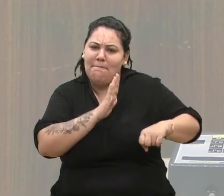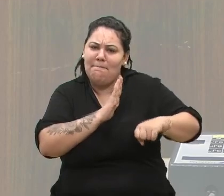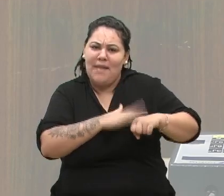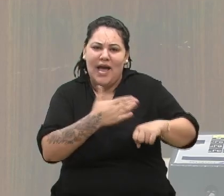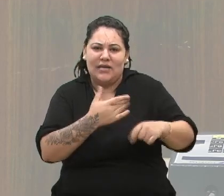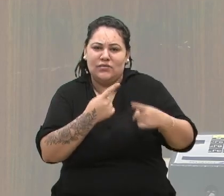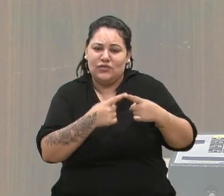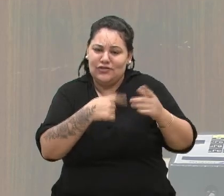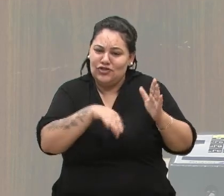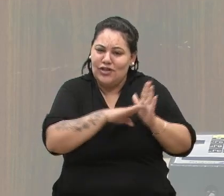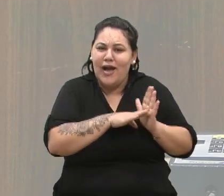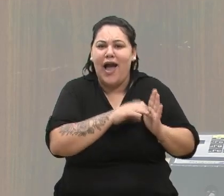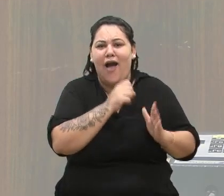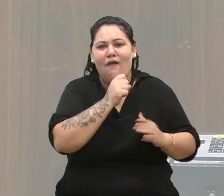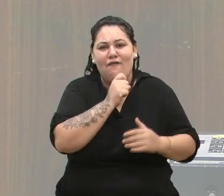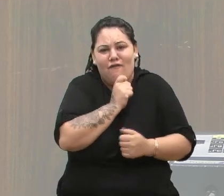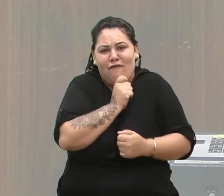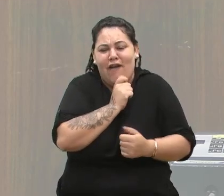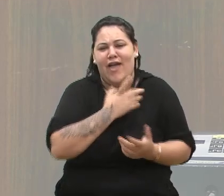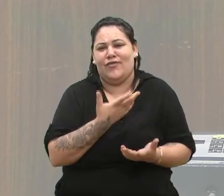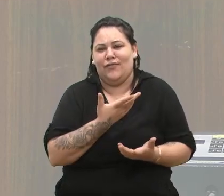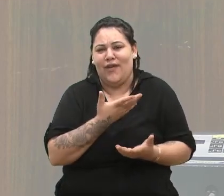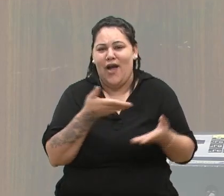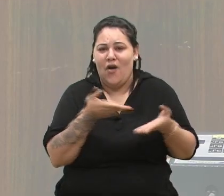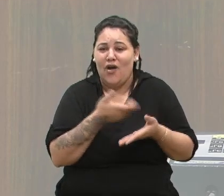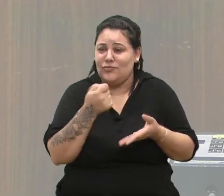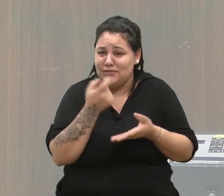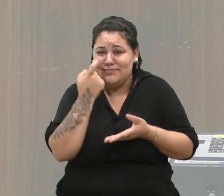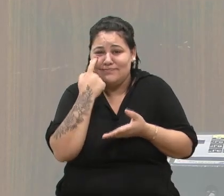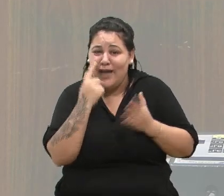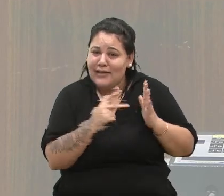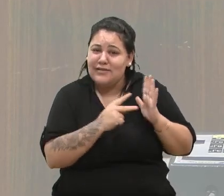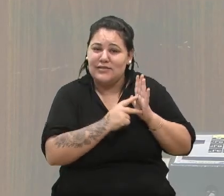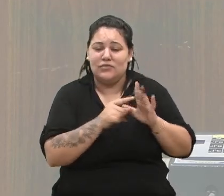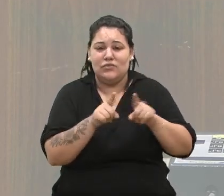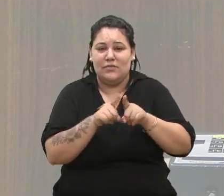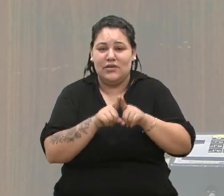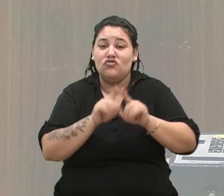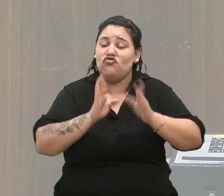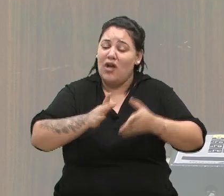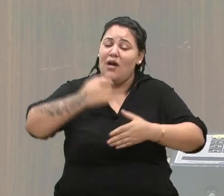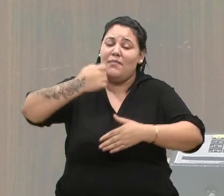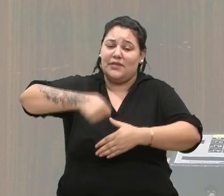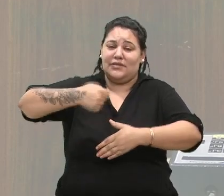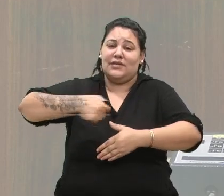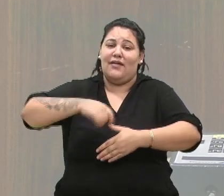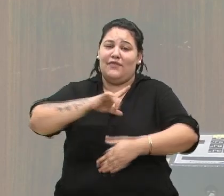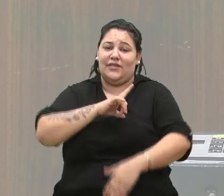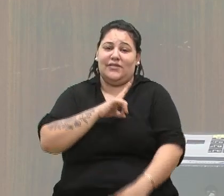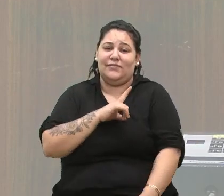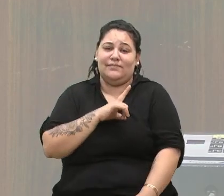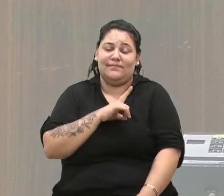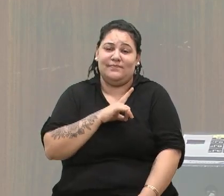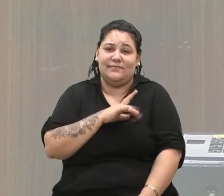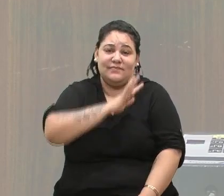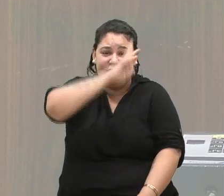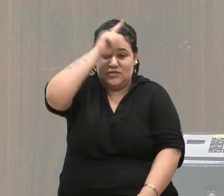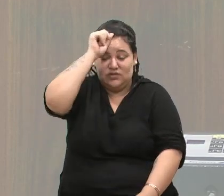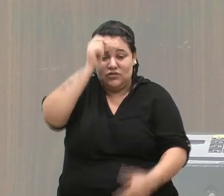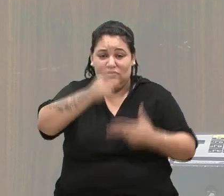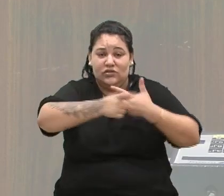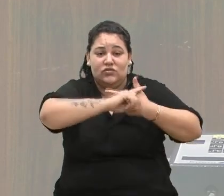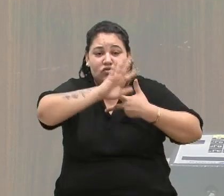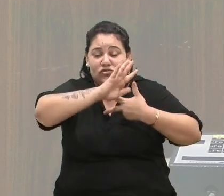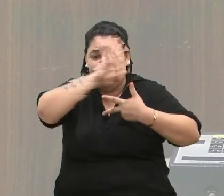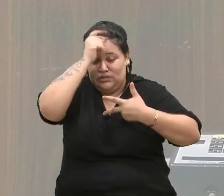Então, a gente precisa ter um olhar atento e já seria necessário, por parte da nossa prefeitura, do Executivo